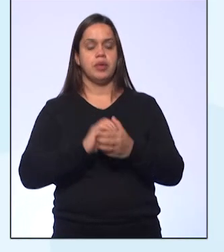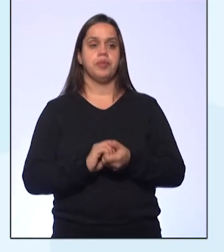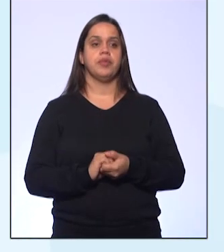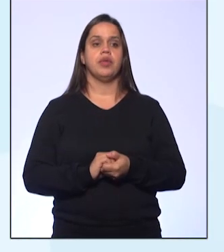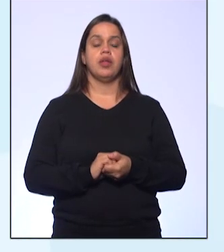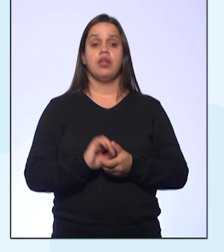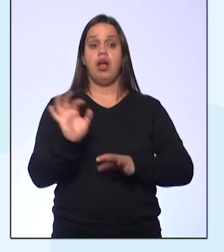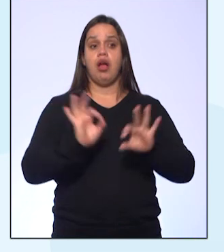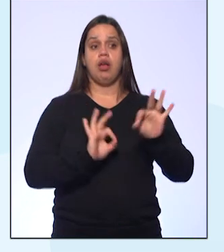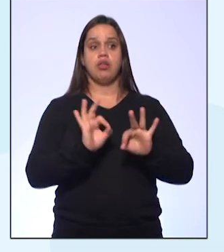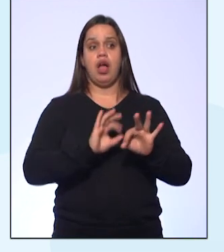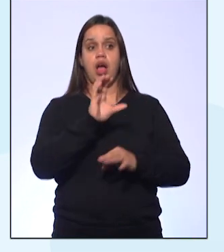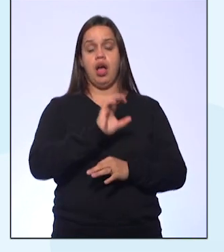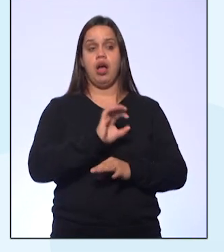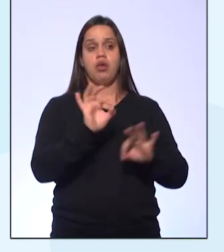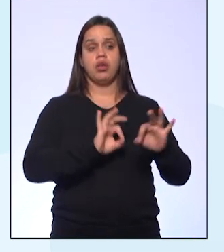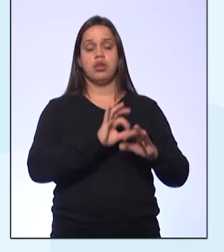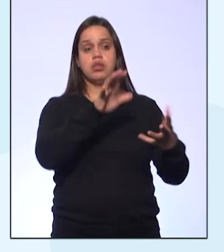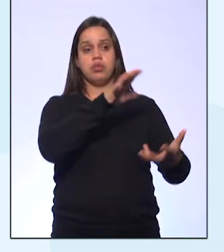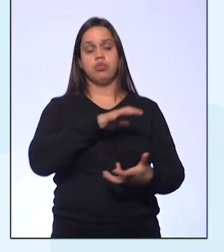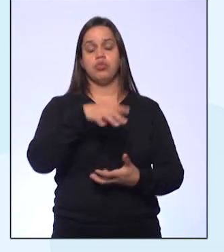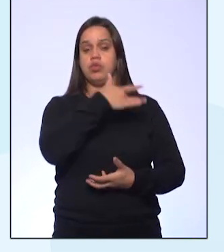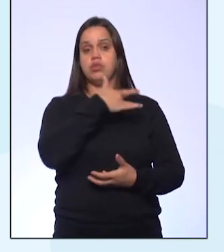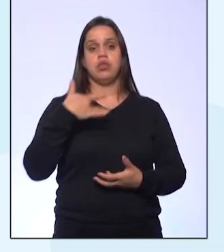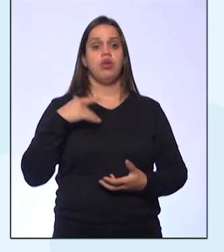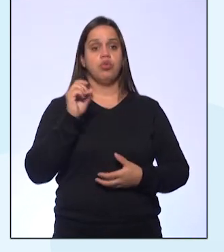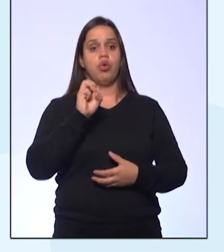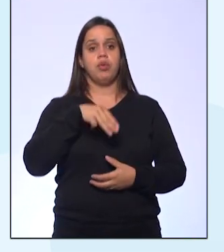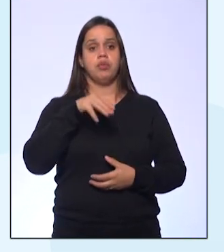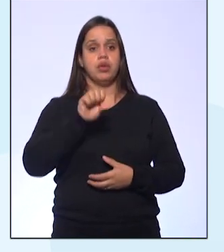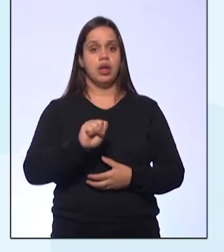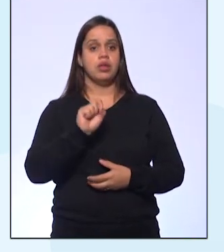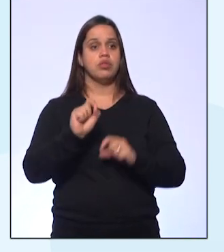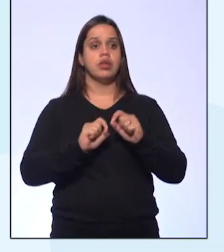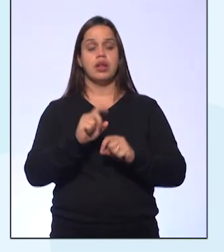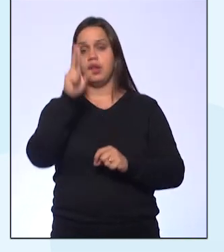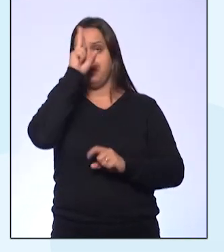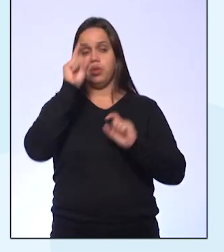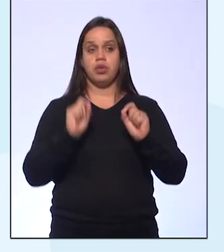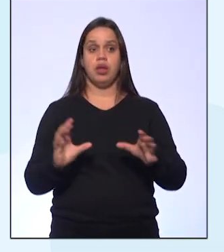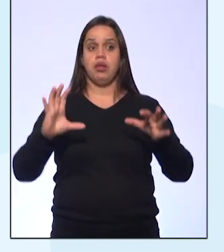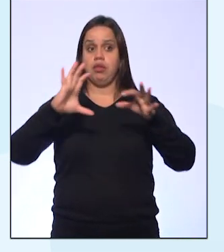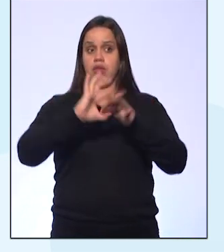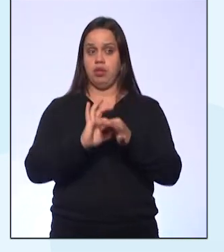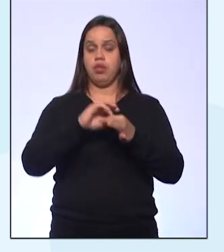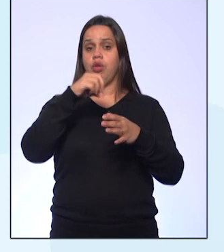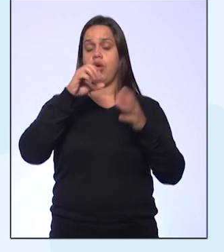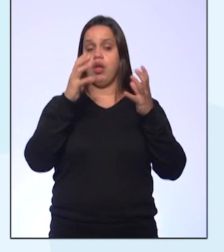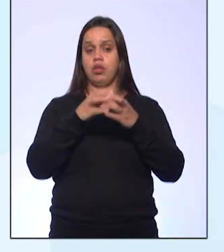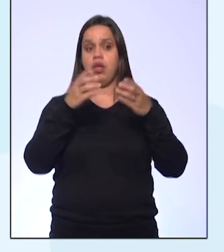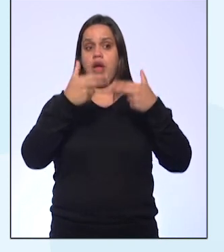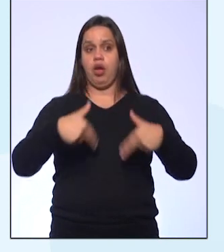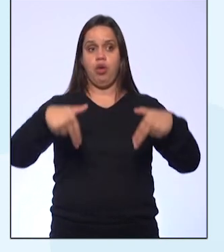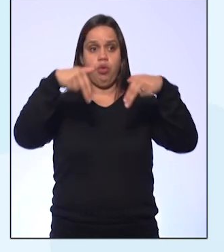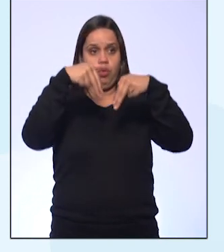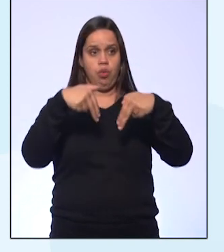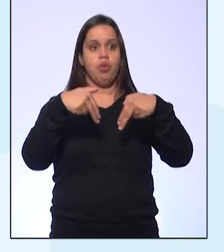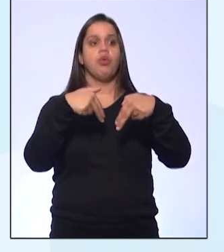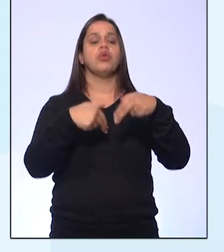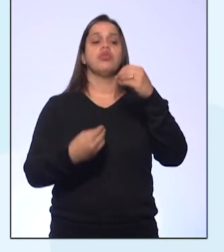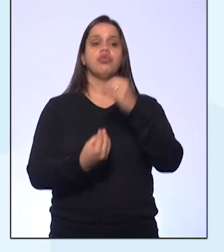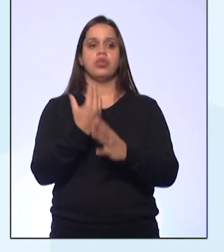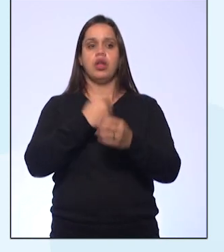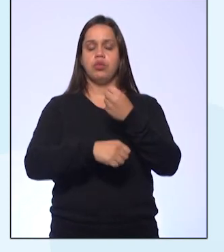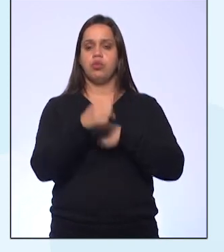da Organização Mundial da Saúde, né, lembrando que ela faz parte da Organização das Nações Unidas, da ONU, que